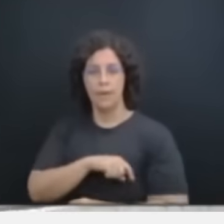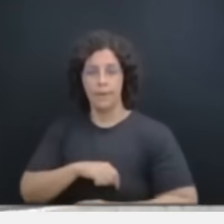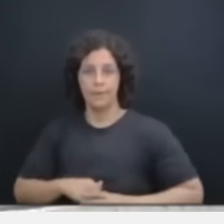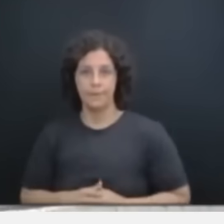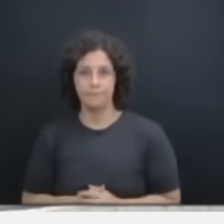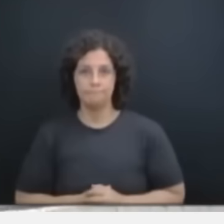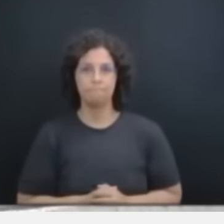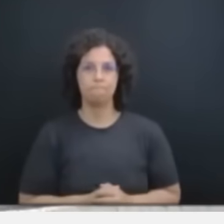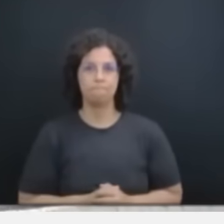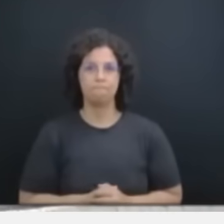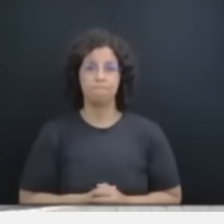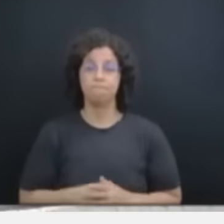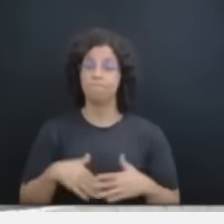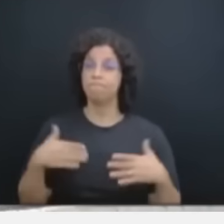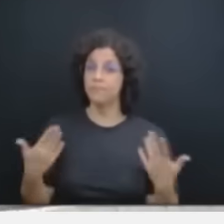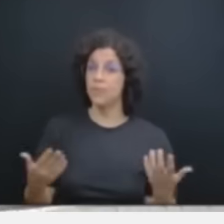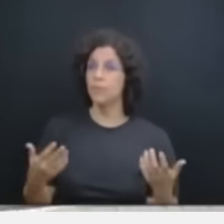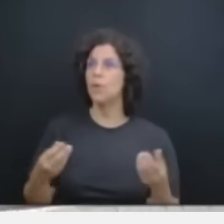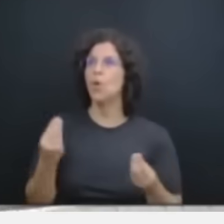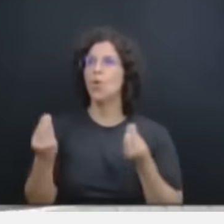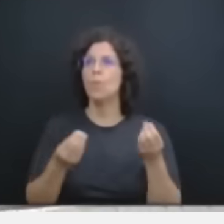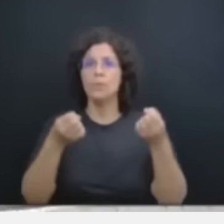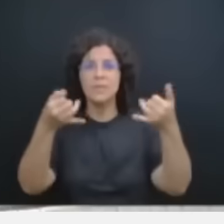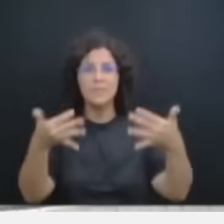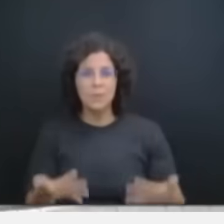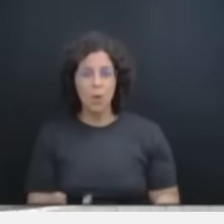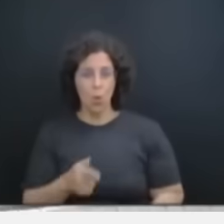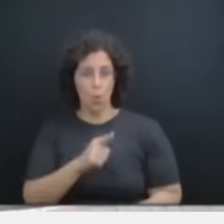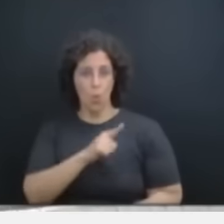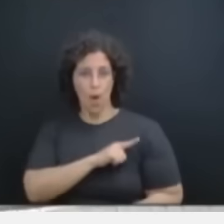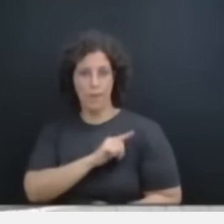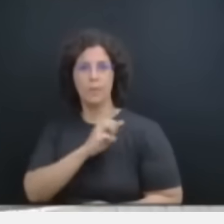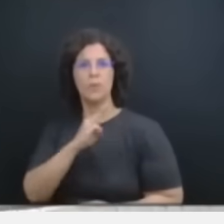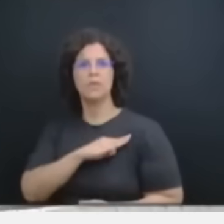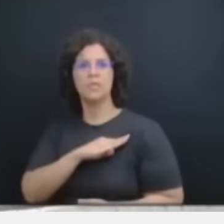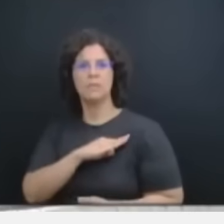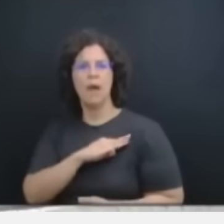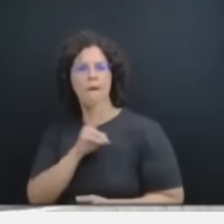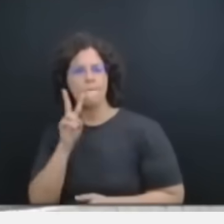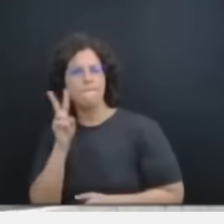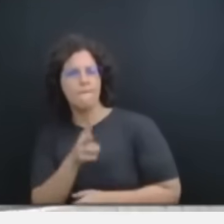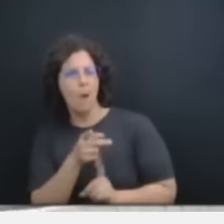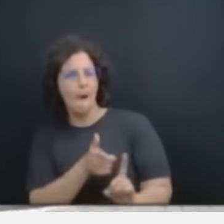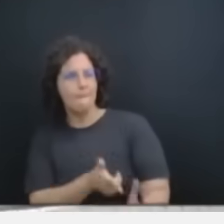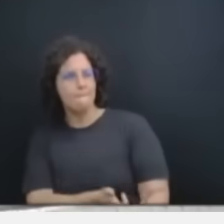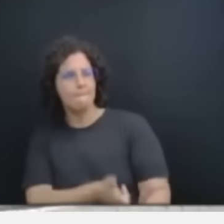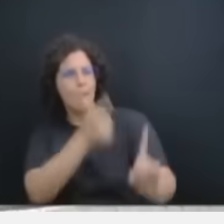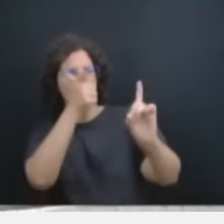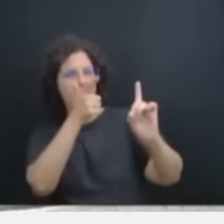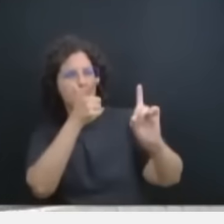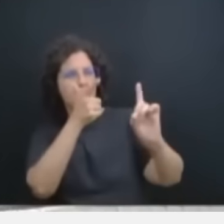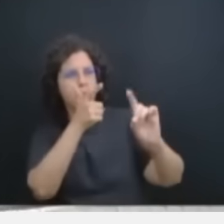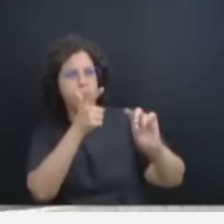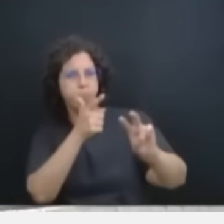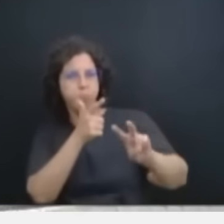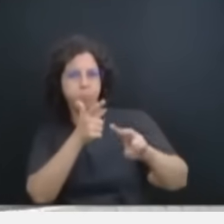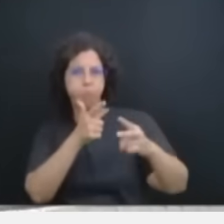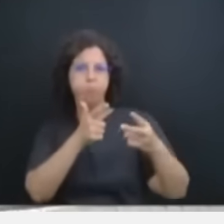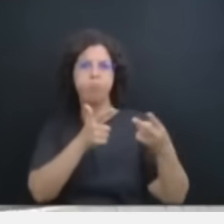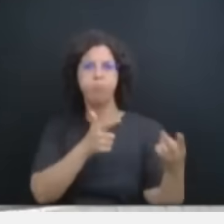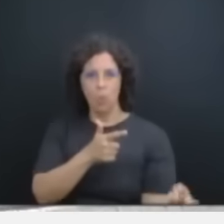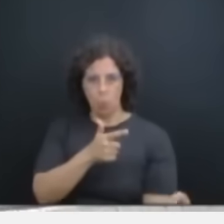maldoso fato que justificou segundo eles uma abordagem